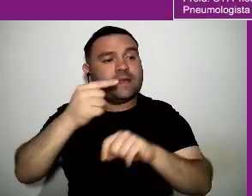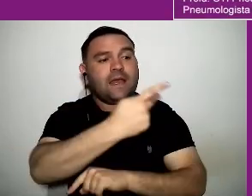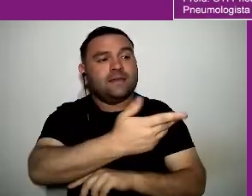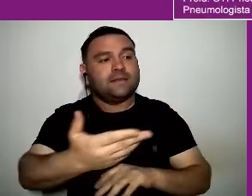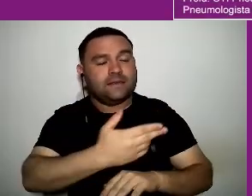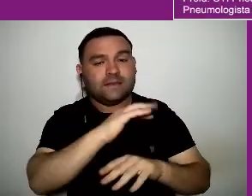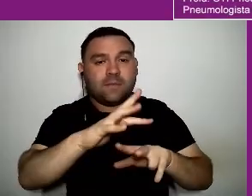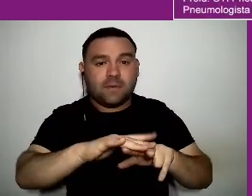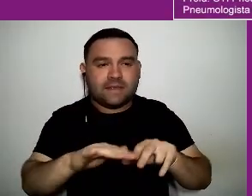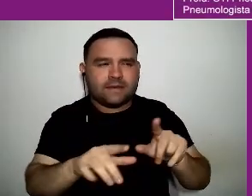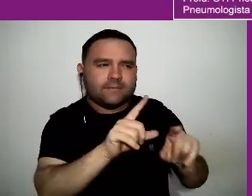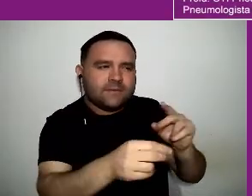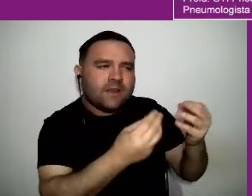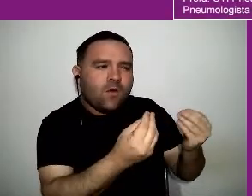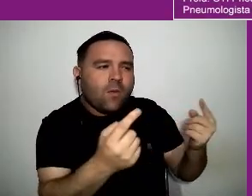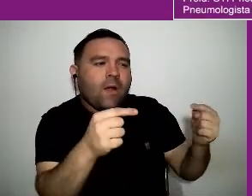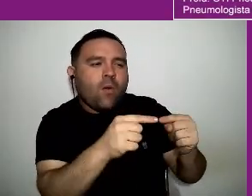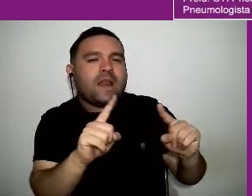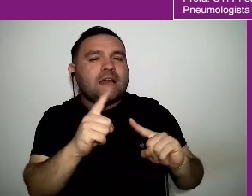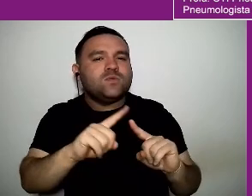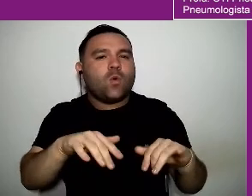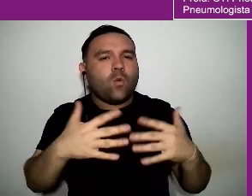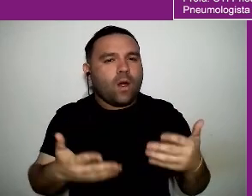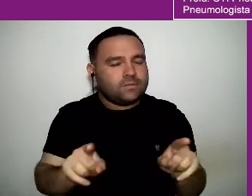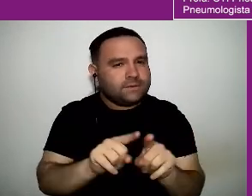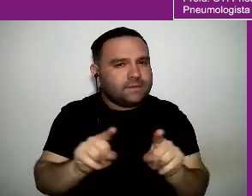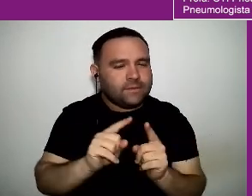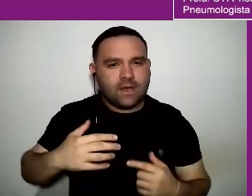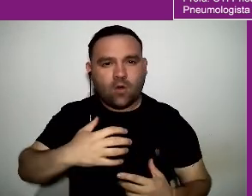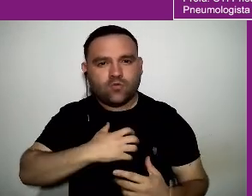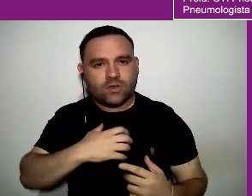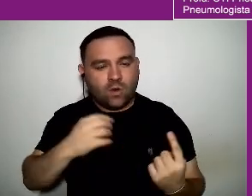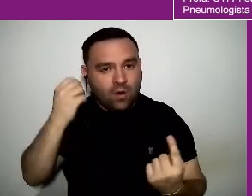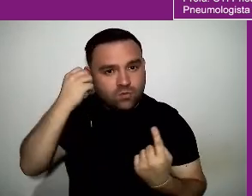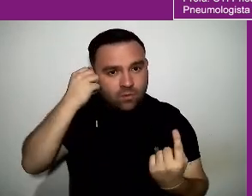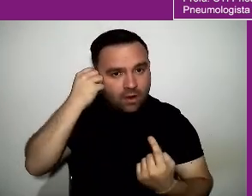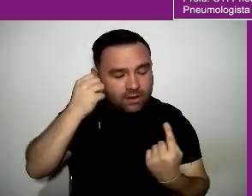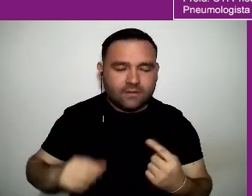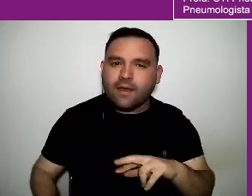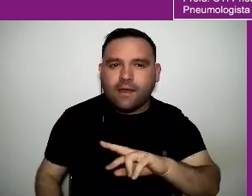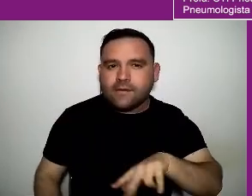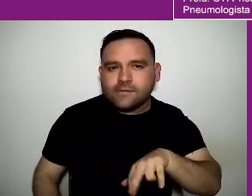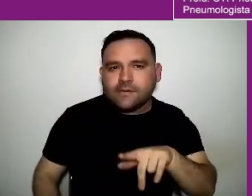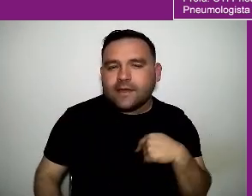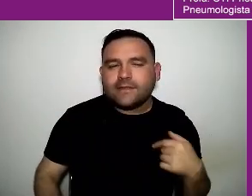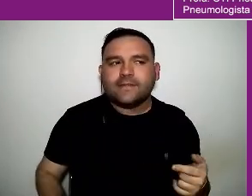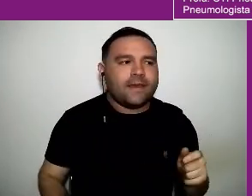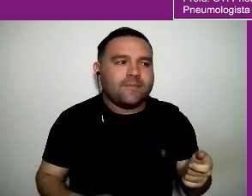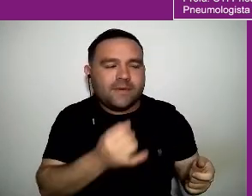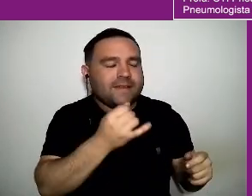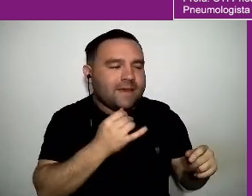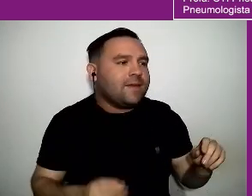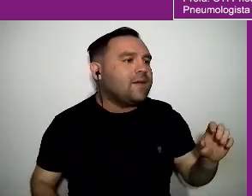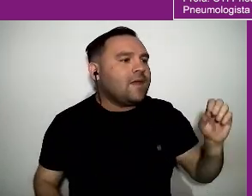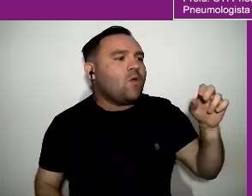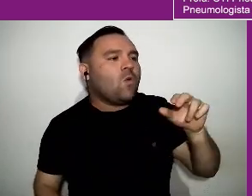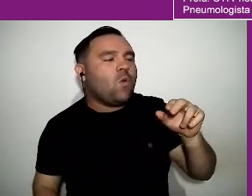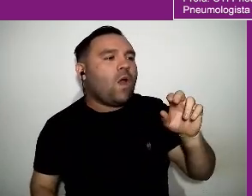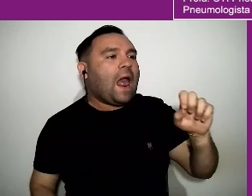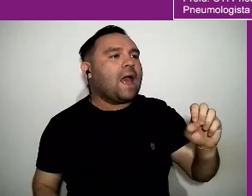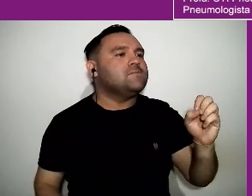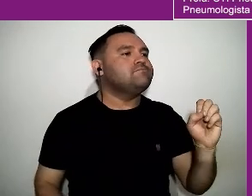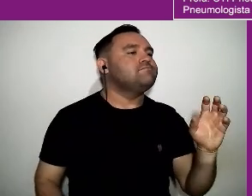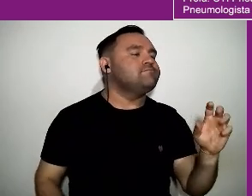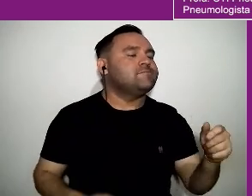pacientes. E como já foi mencionado também, o modo automático não é o modo ligar e desligar, on-off. Nós temos